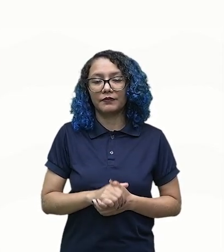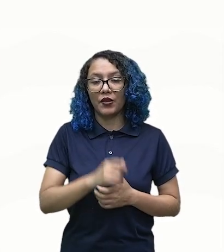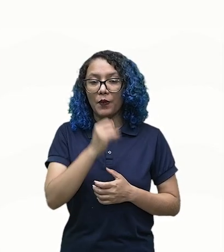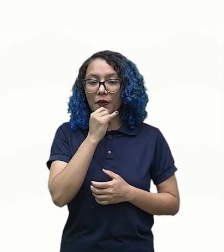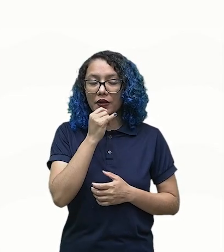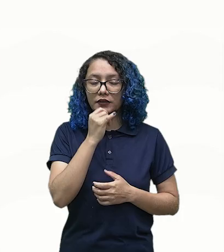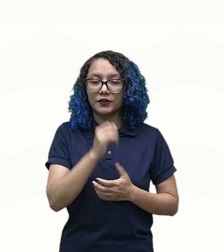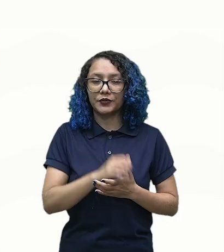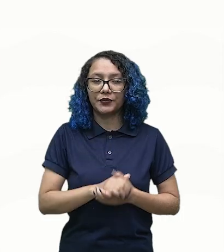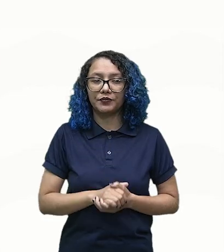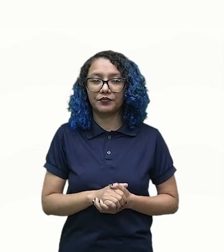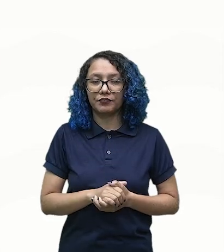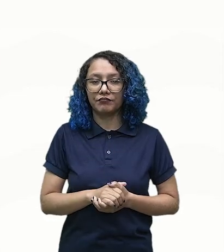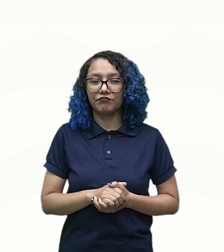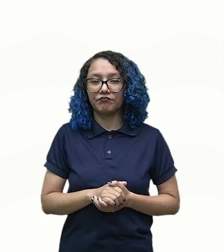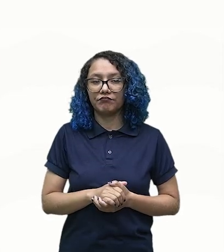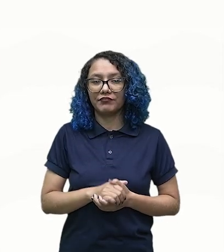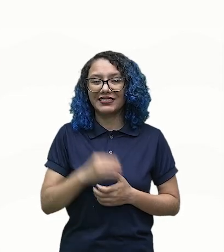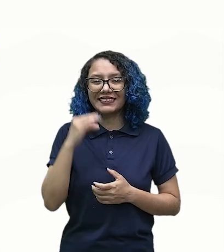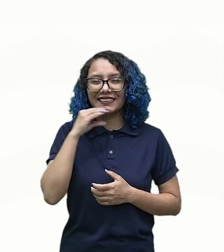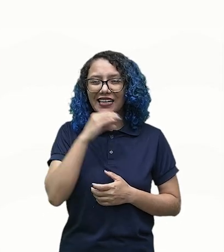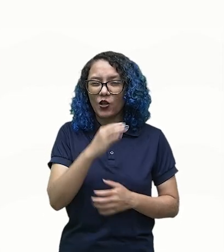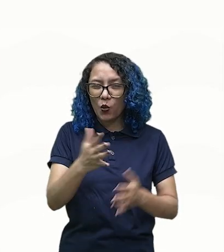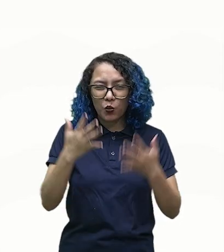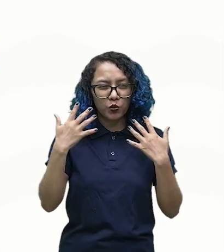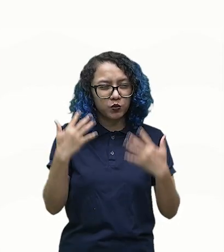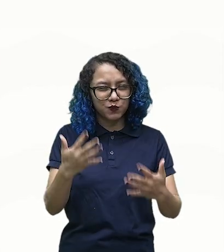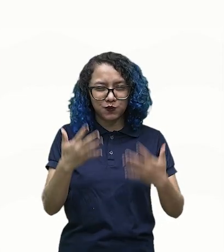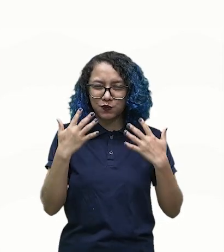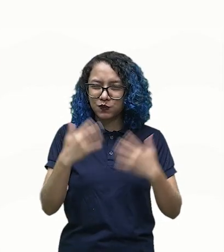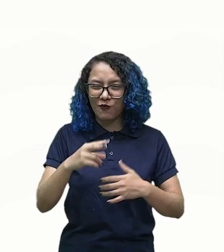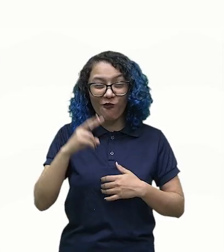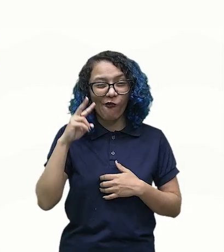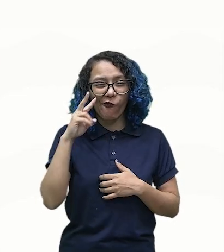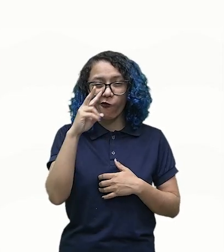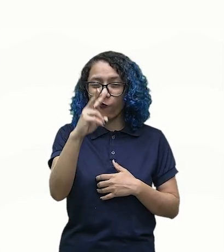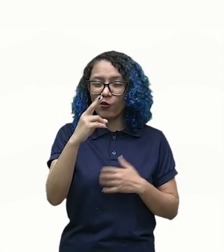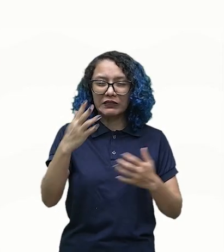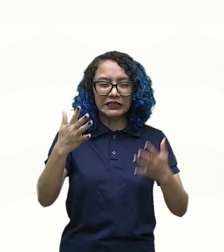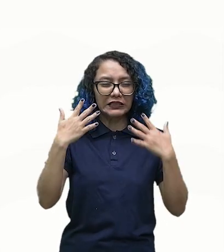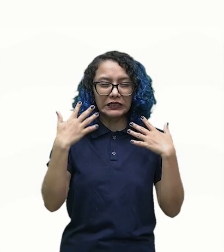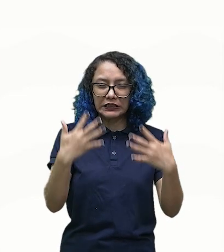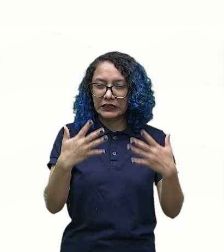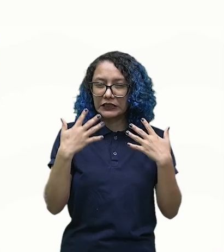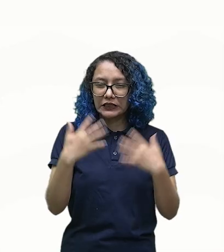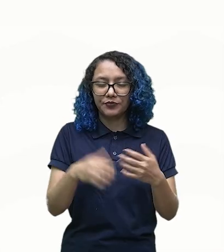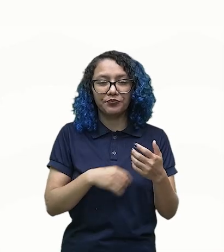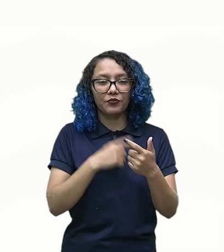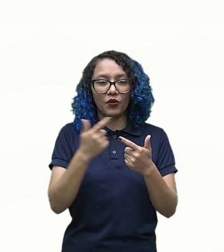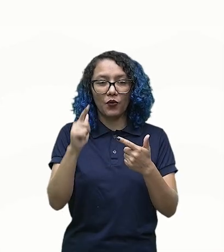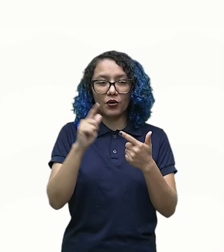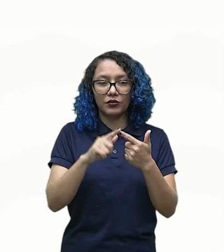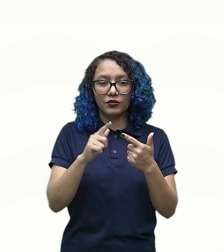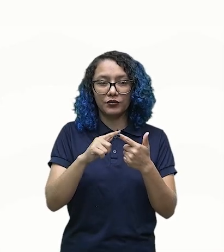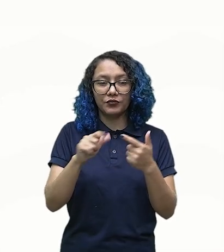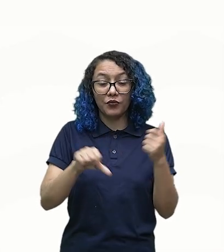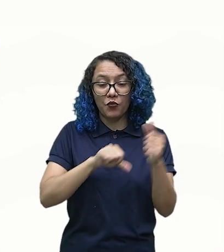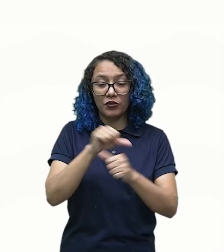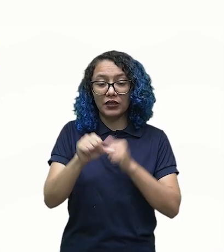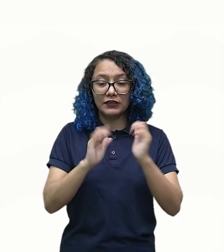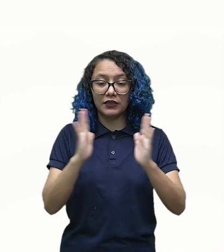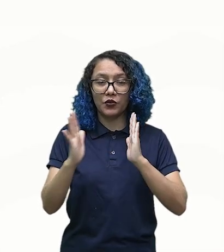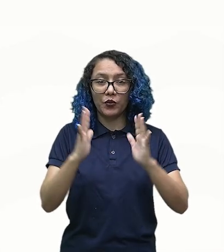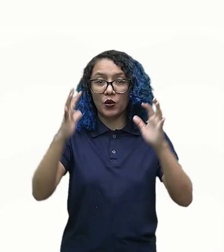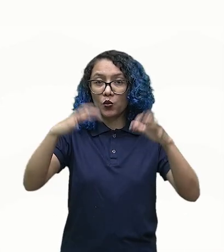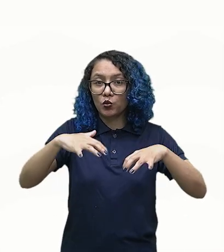percebemos ondas de calor extremo, observem vocês, mas além disso, temos também alteração no regime de